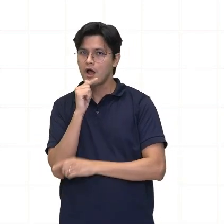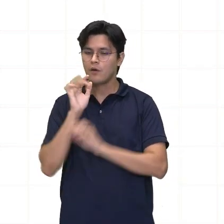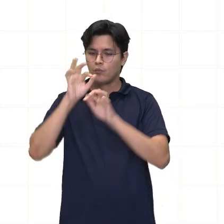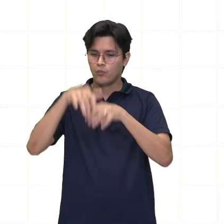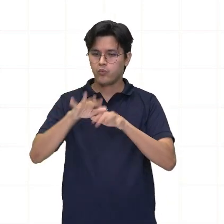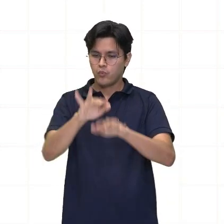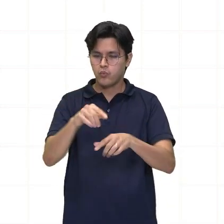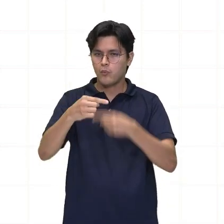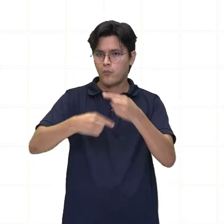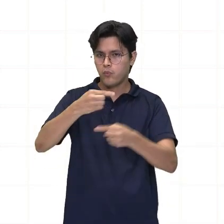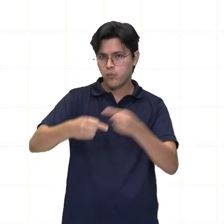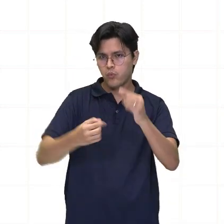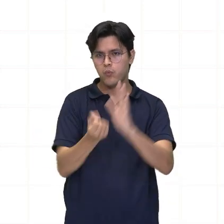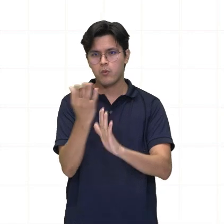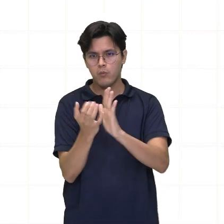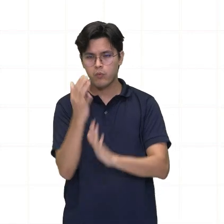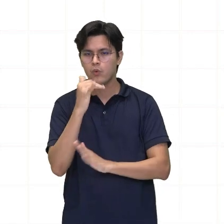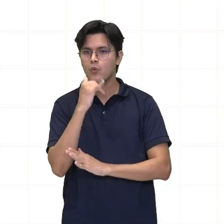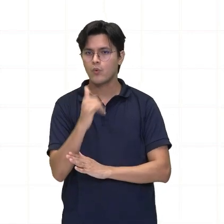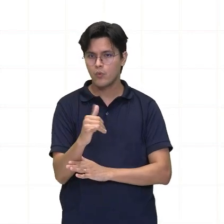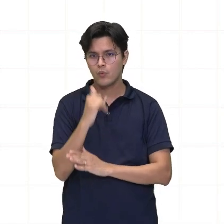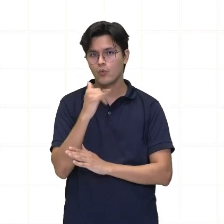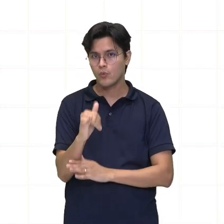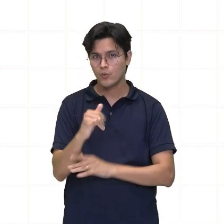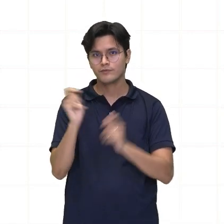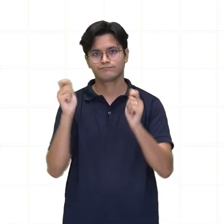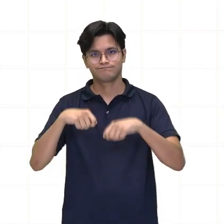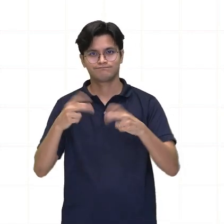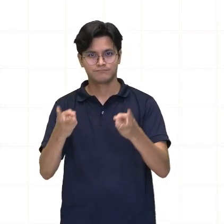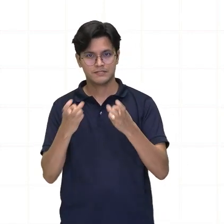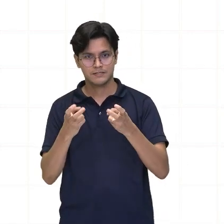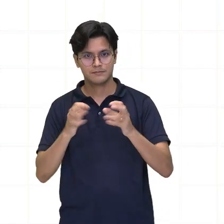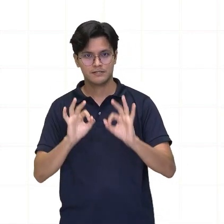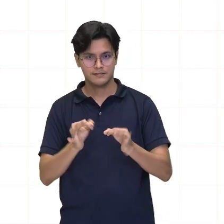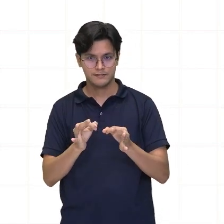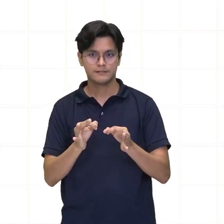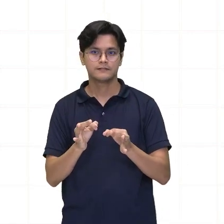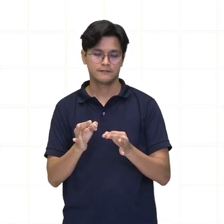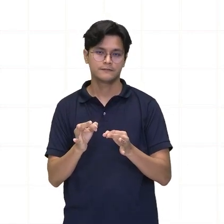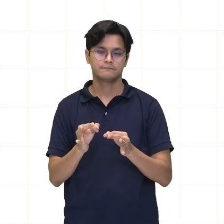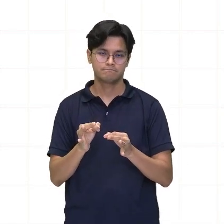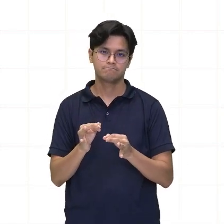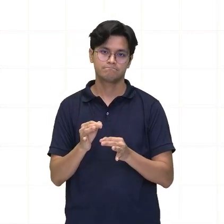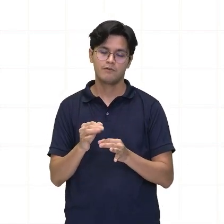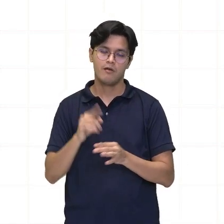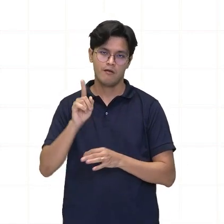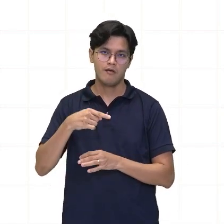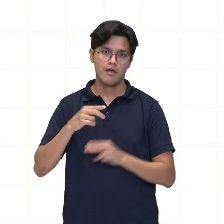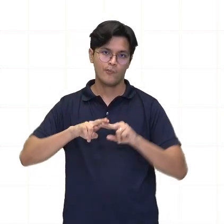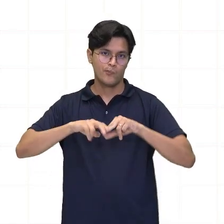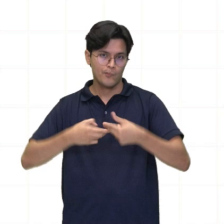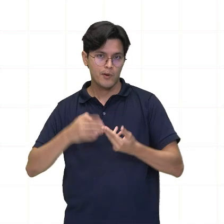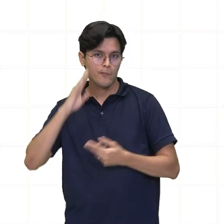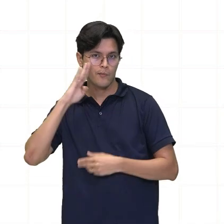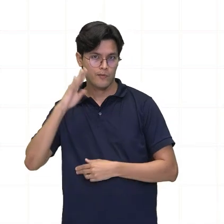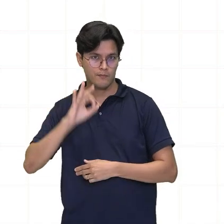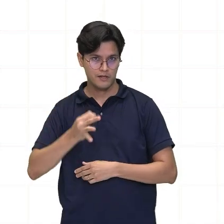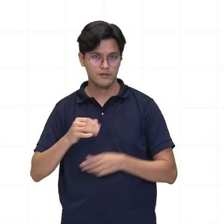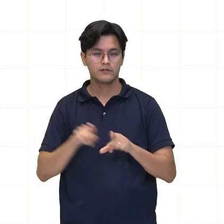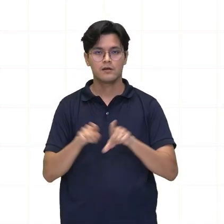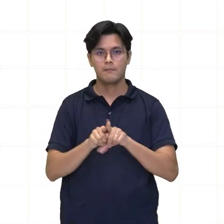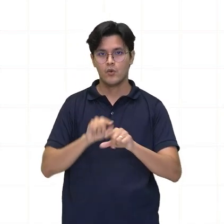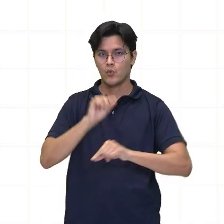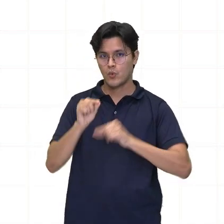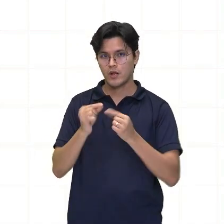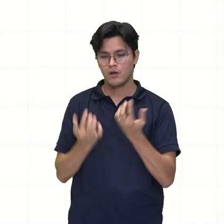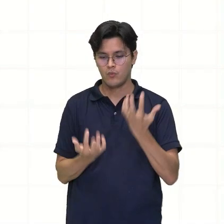hidrelétricas, que a gente vai observar, né, como um dos principais problemas, queimadas, construção